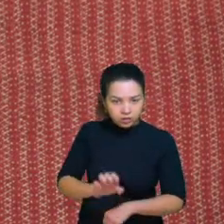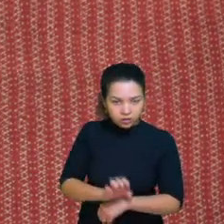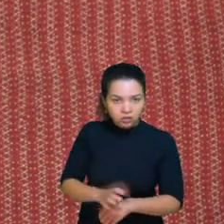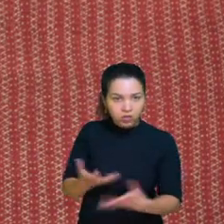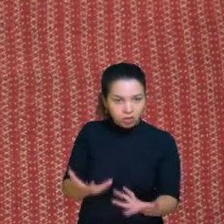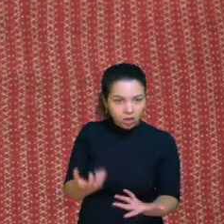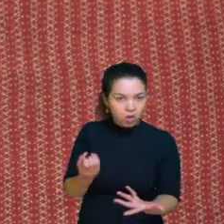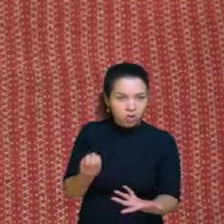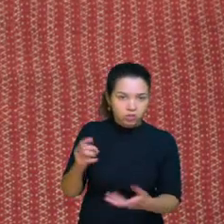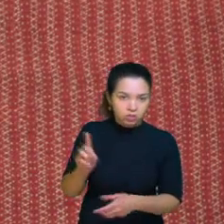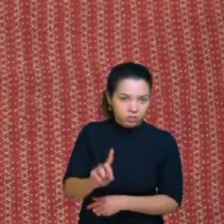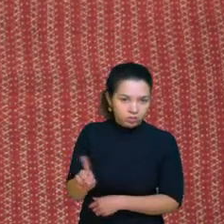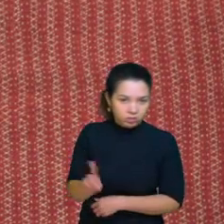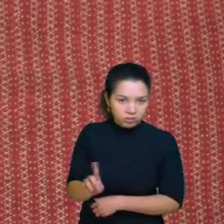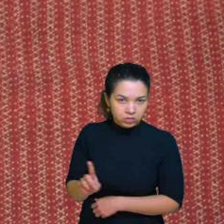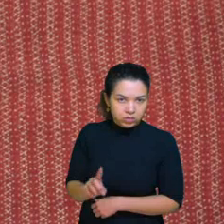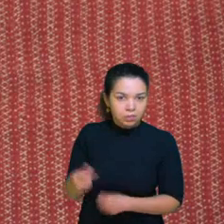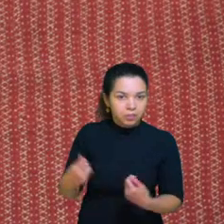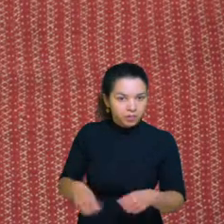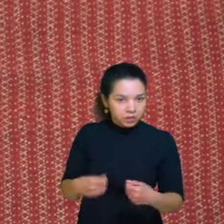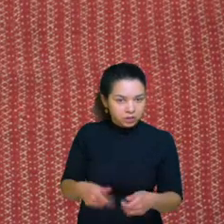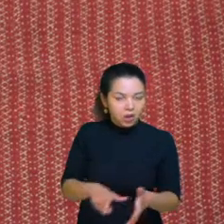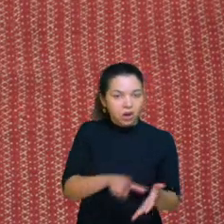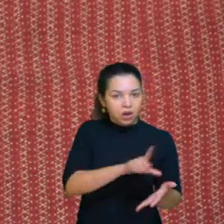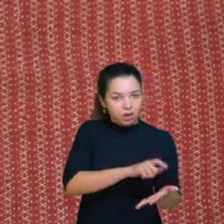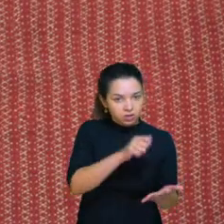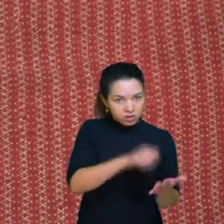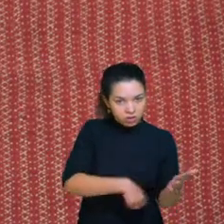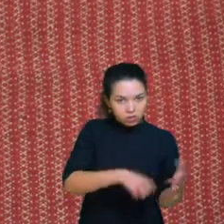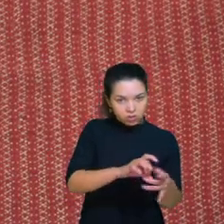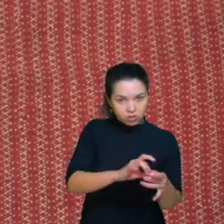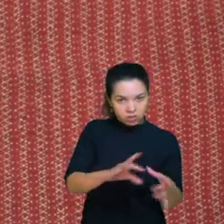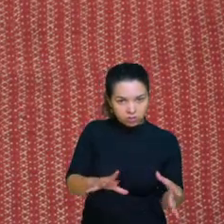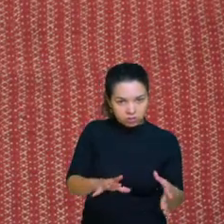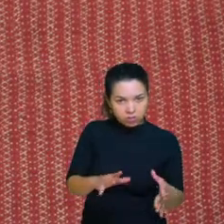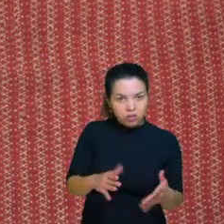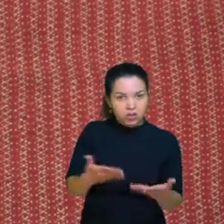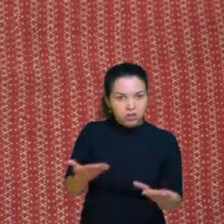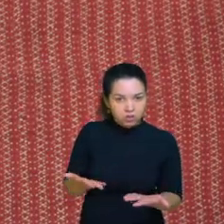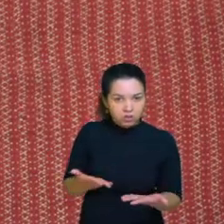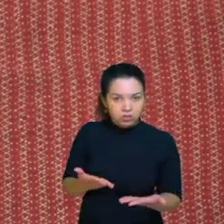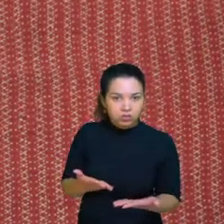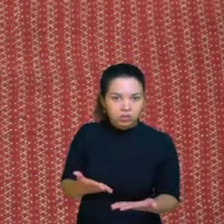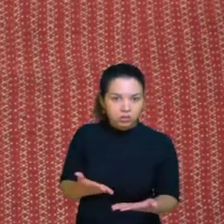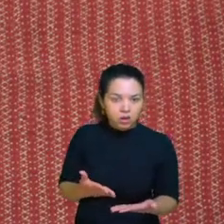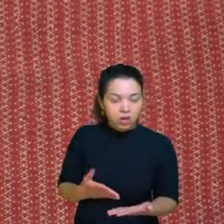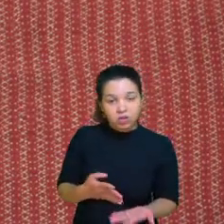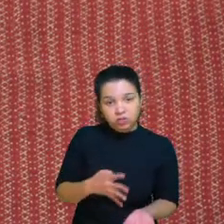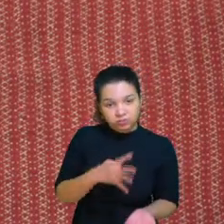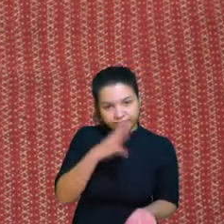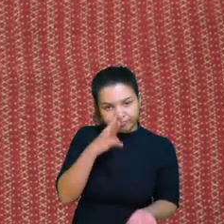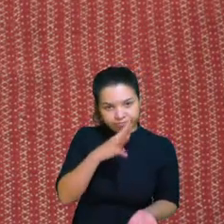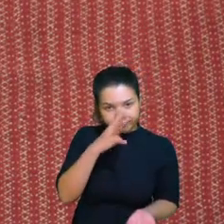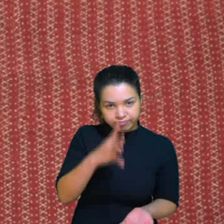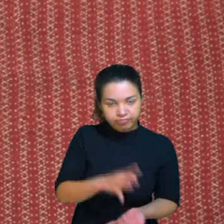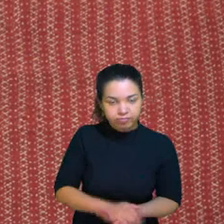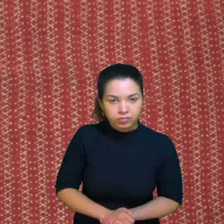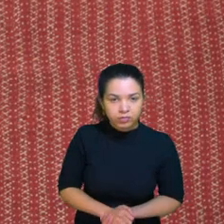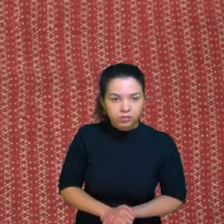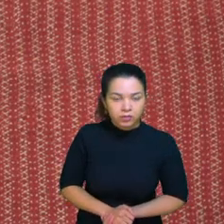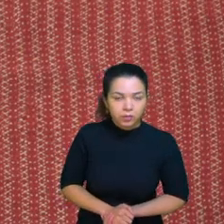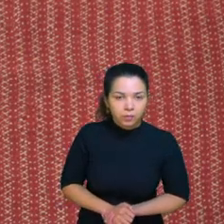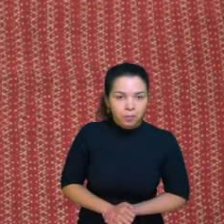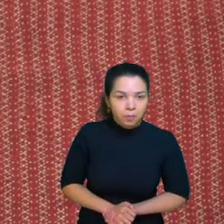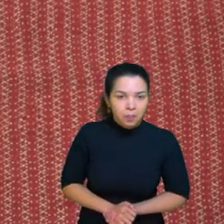sempre tem que passar pel por uma autorização no meu entendimento isso é um pouco equivocado Mas eh